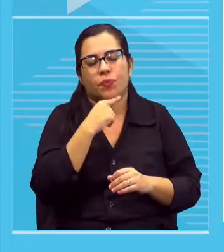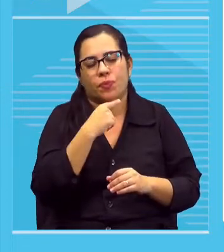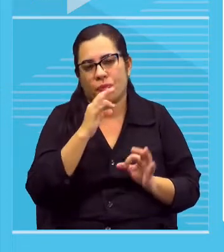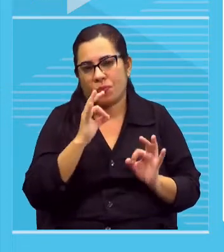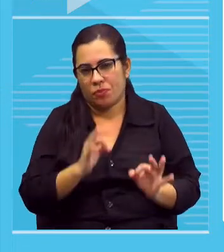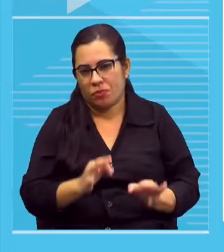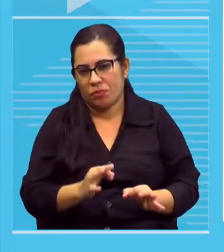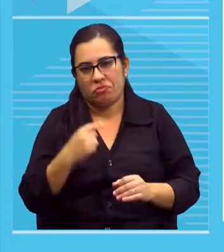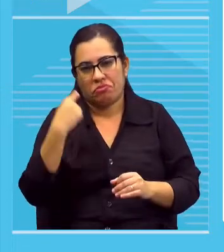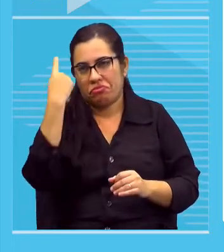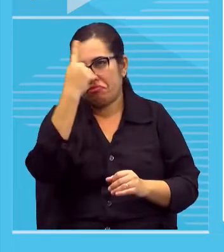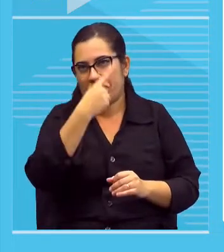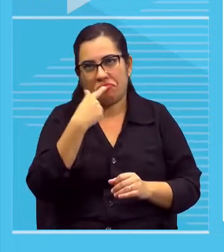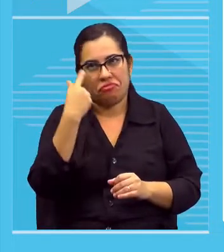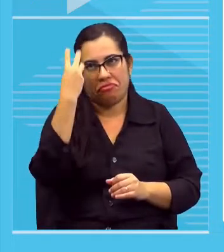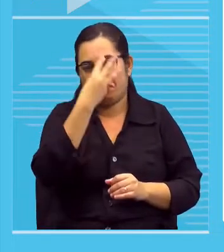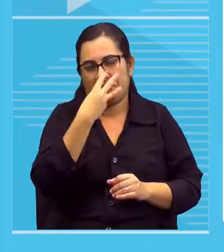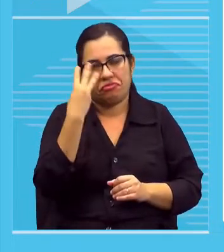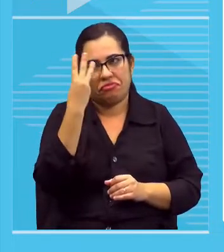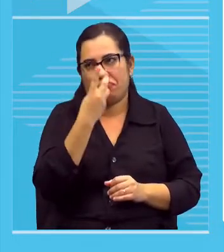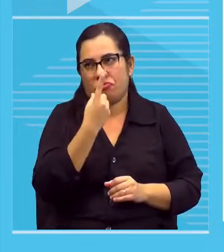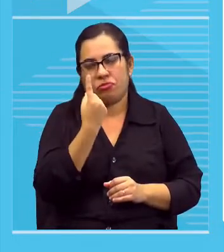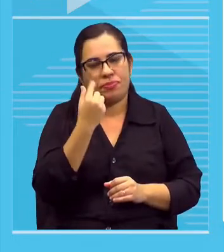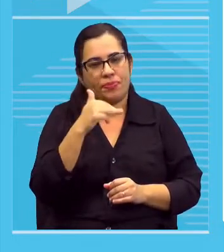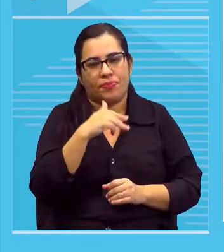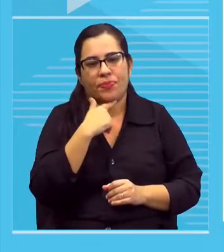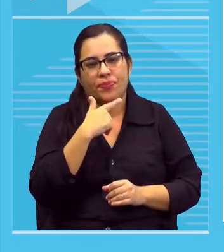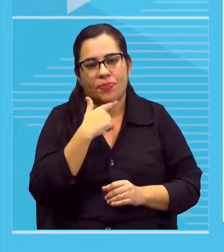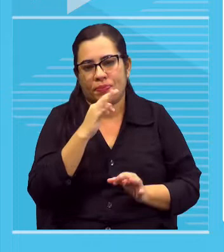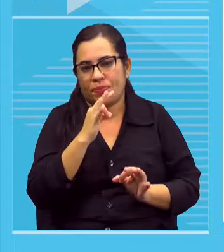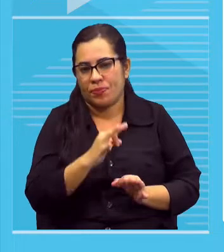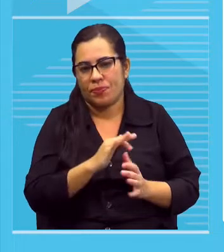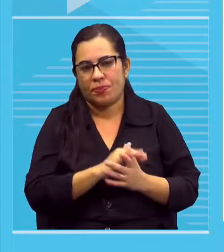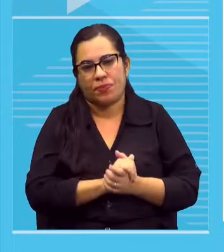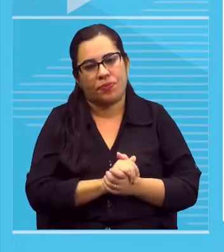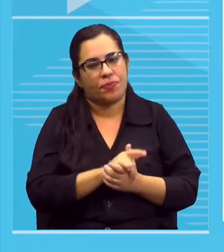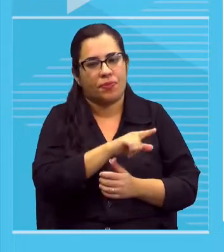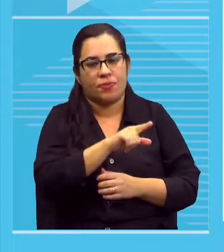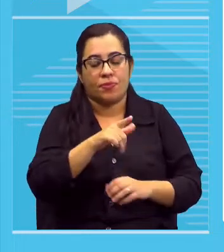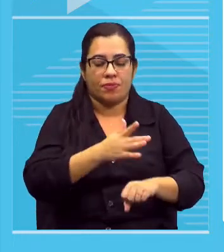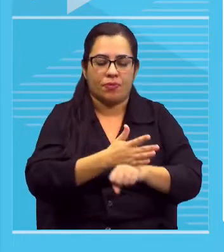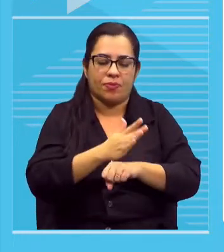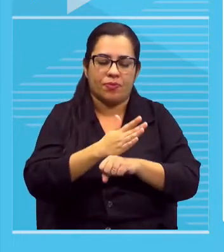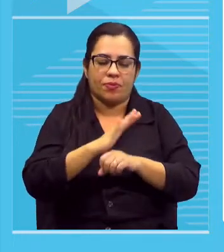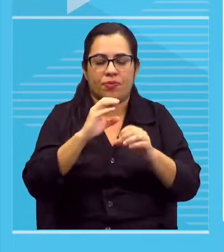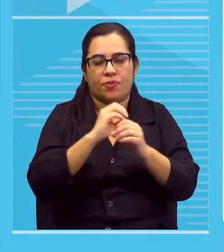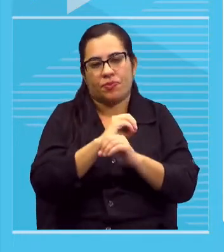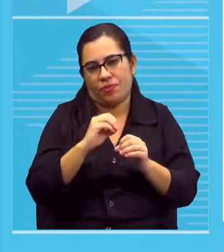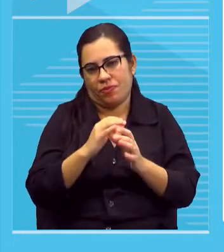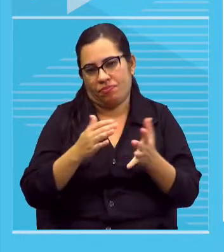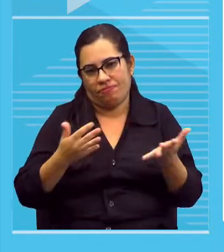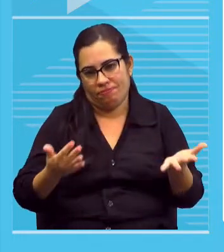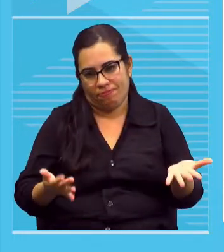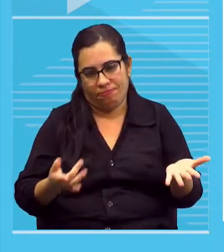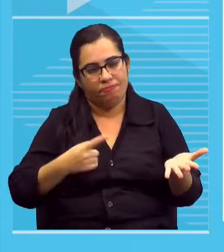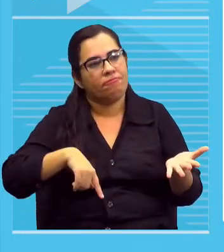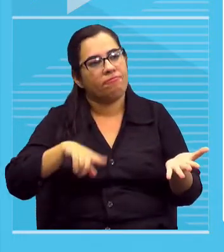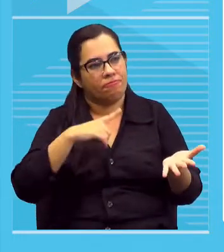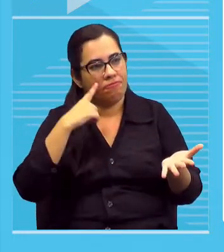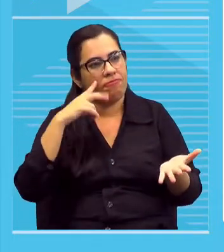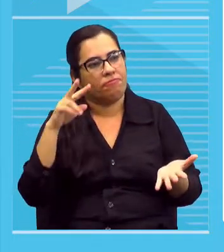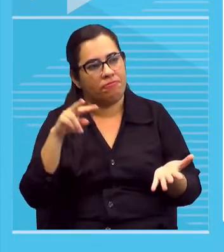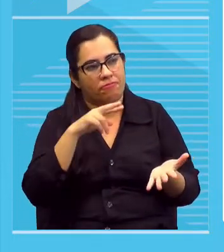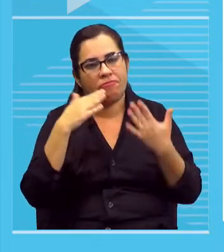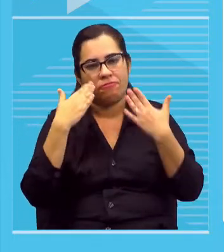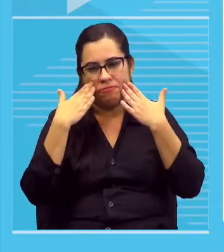essas três horas de teoria não vai ficar um minuto Tá certo se você não praticar a teoria que a gente está aplicando